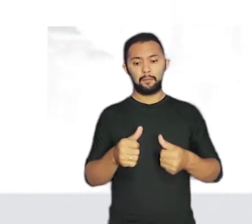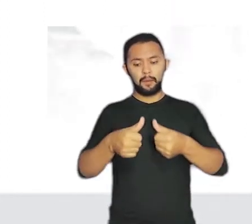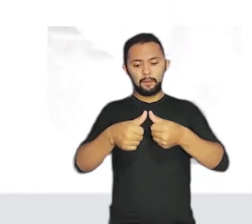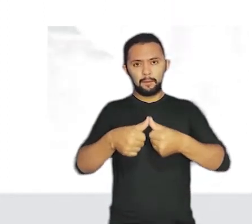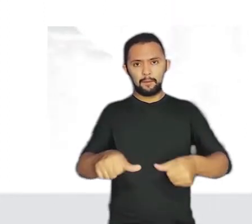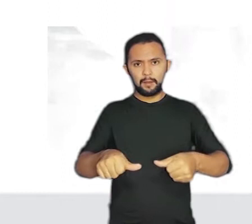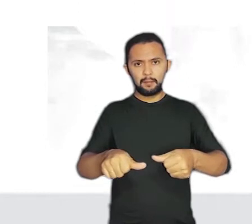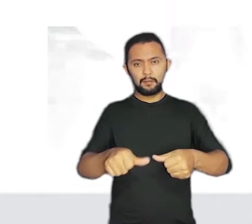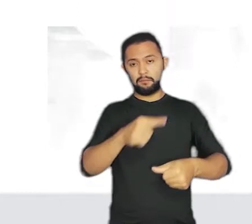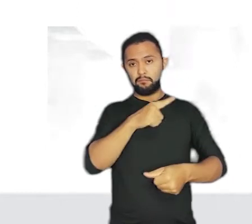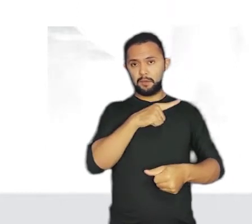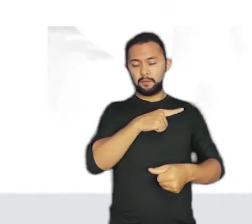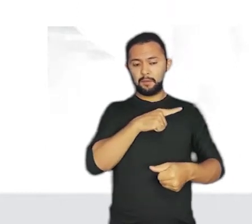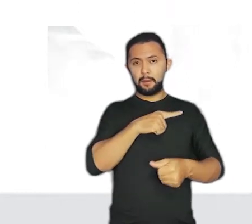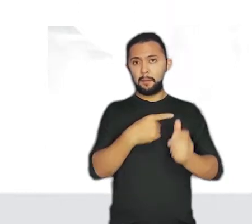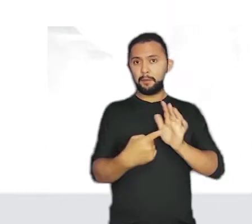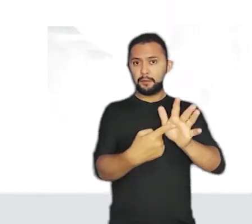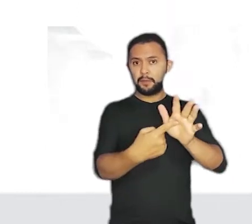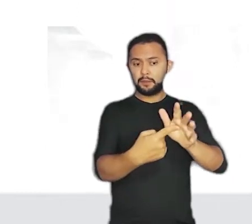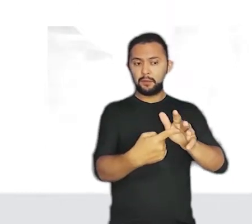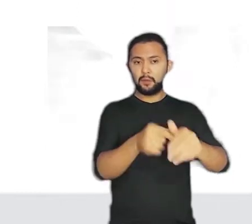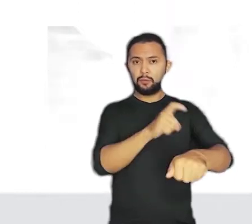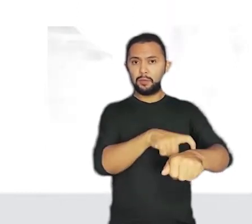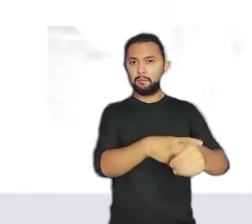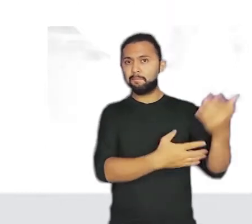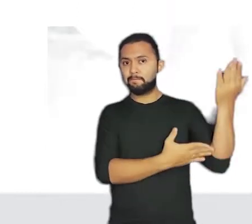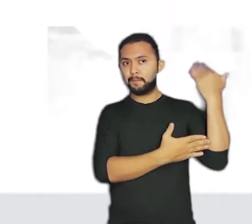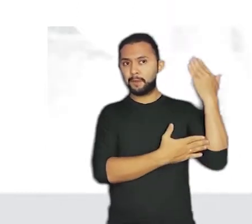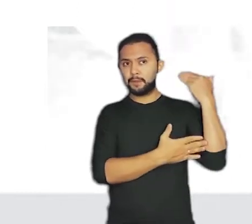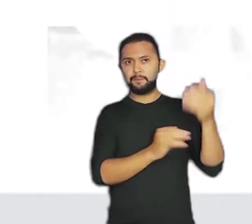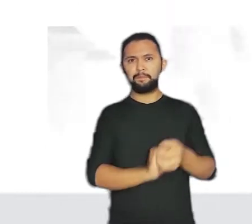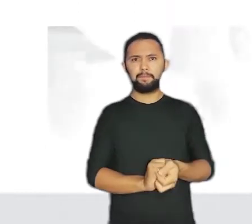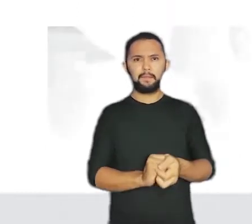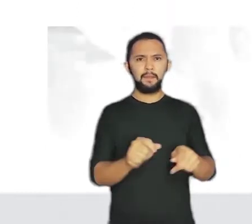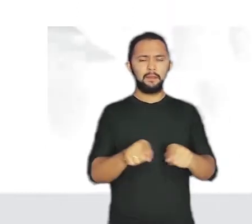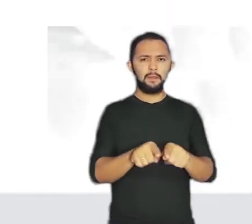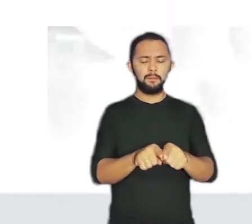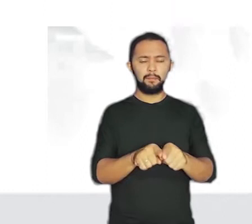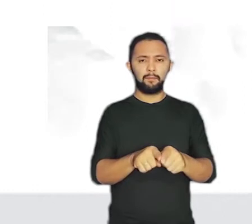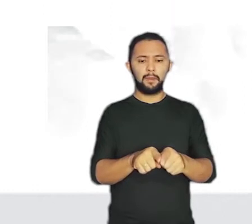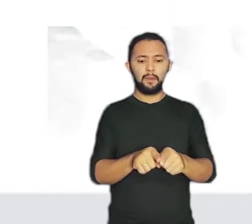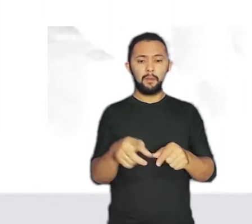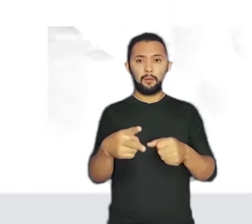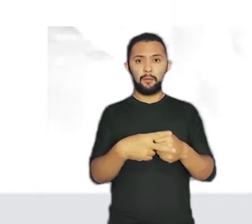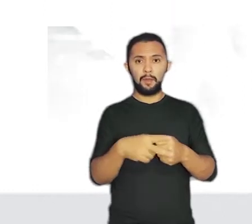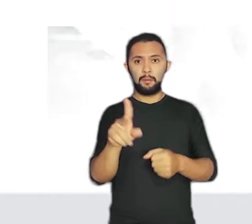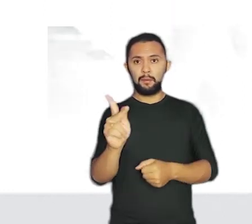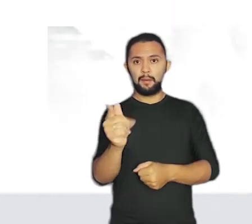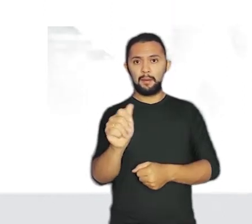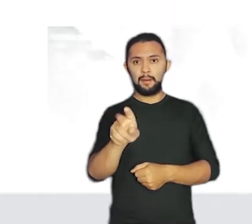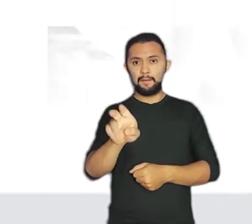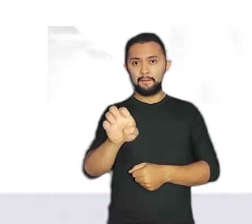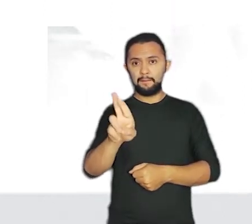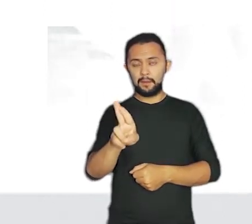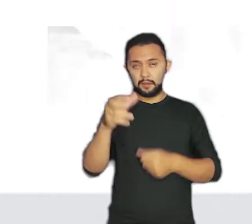fazer indicando o tempo que já passou, também vai ser uma oração sem sujeito. E o verbo haver também no sentido de existir,